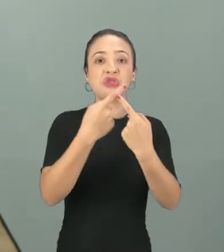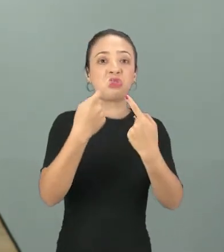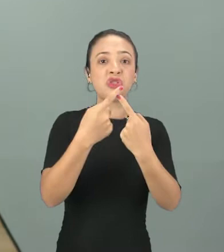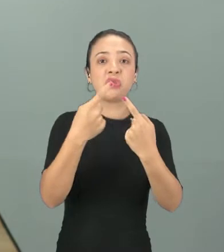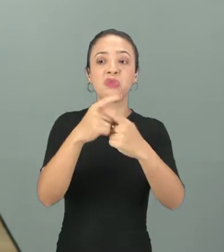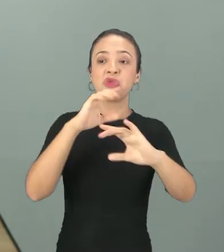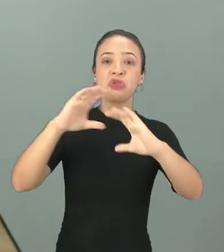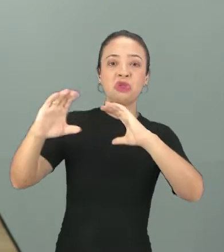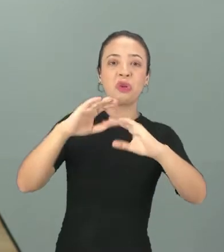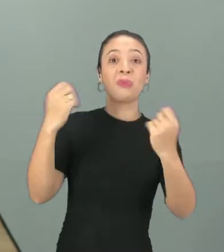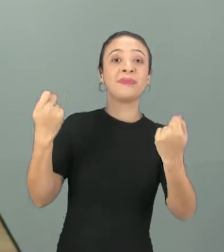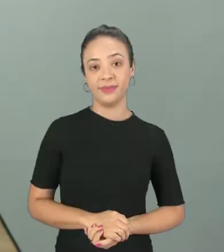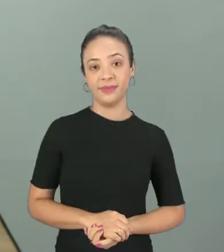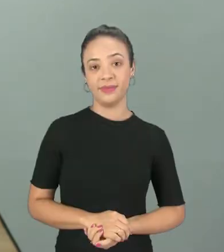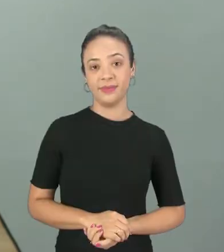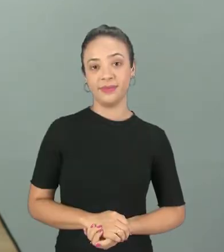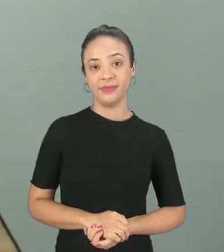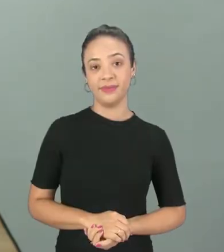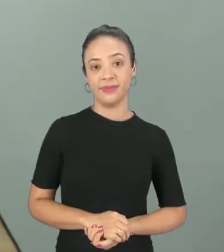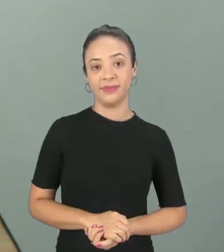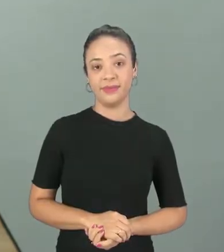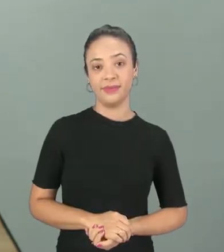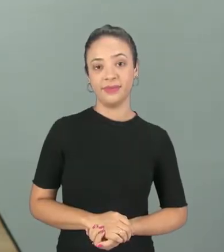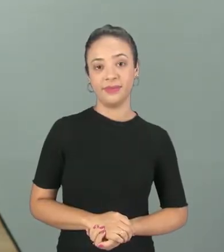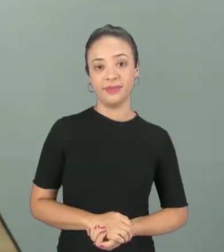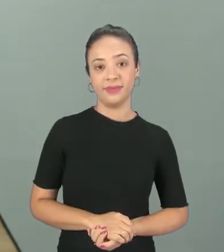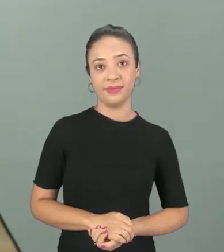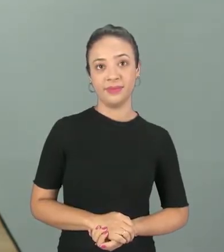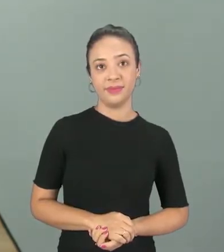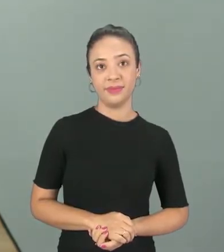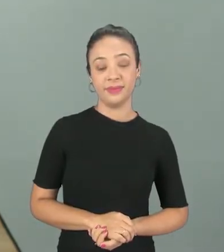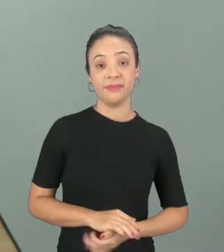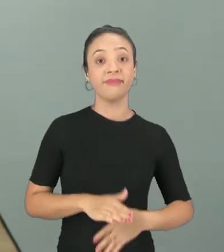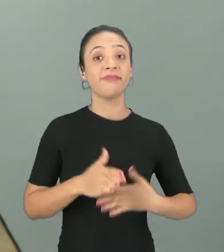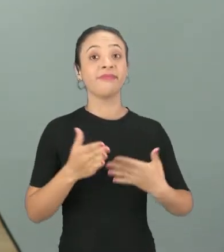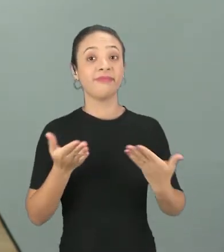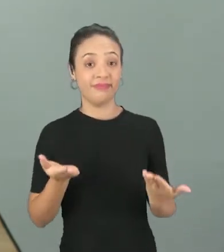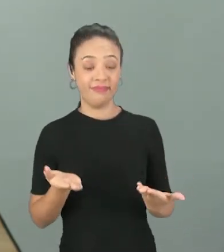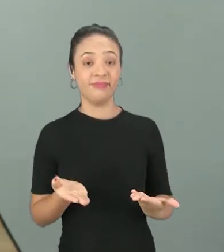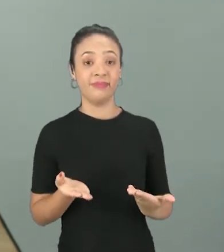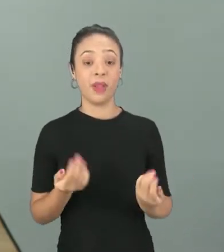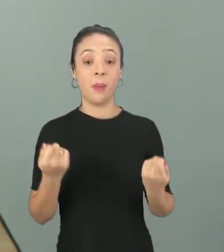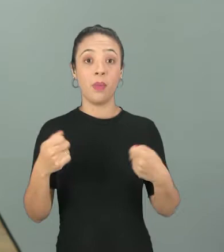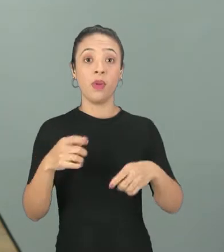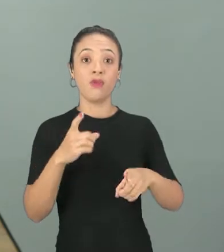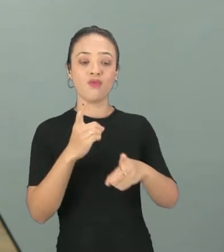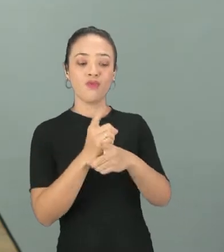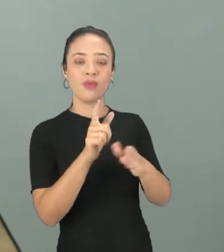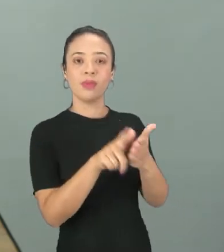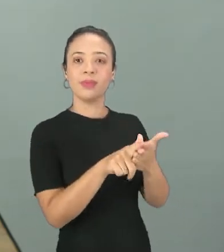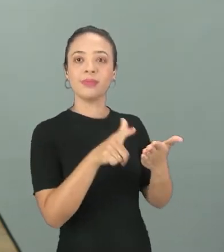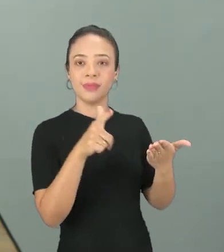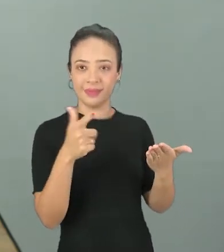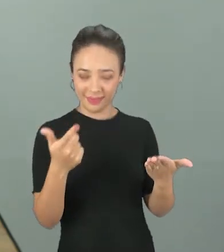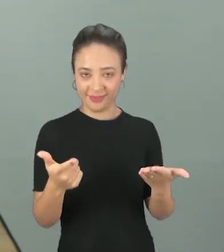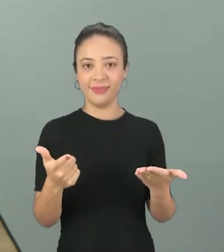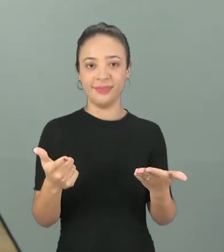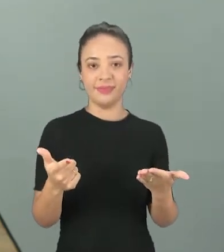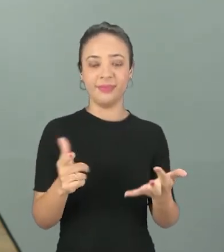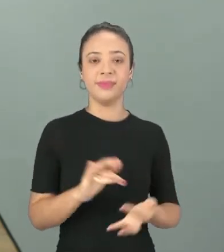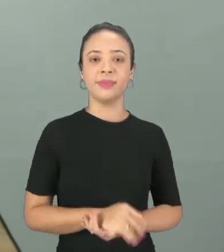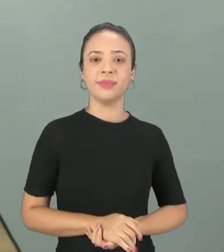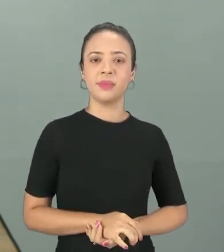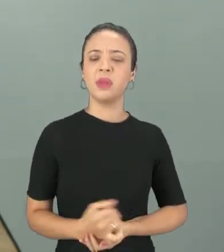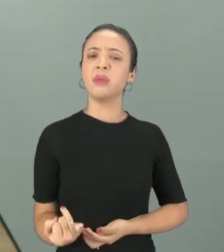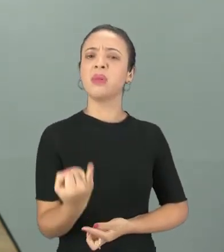de comunicação, certo? Mas exatamente onde nós encontramos jornais? E por que